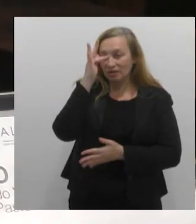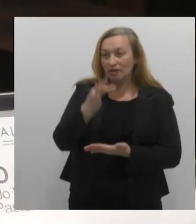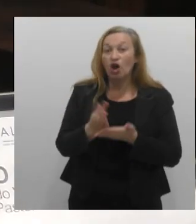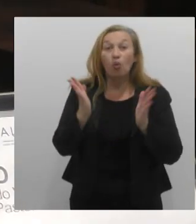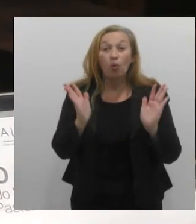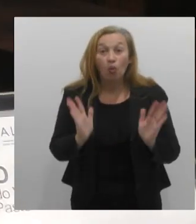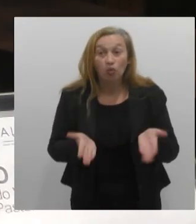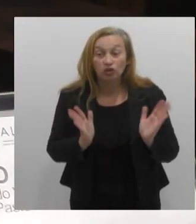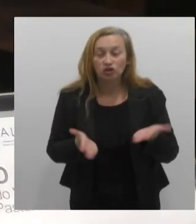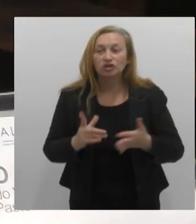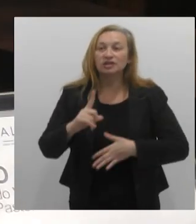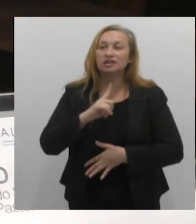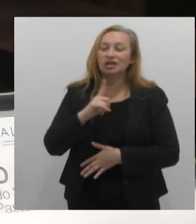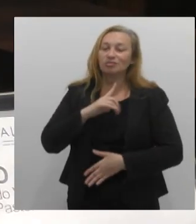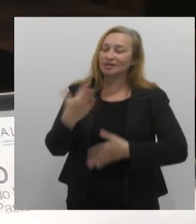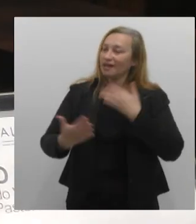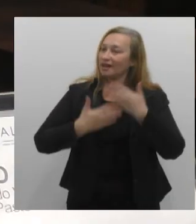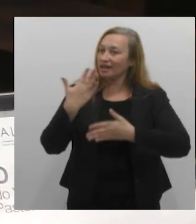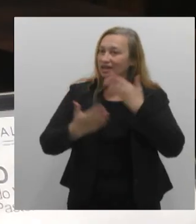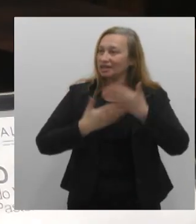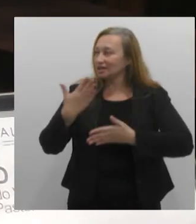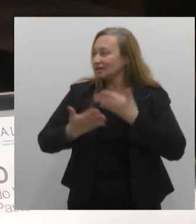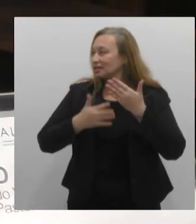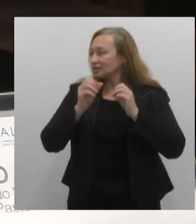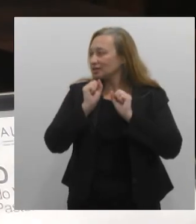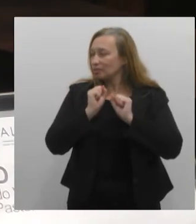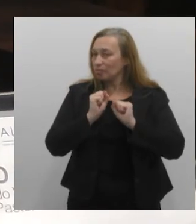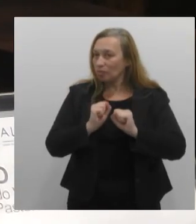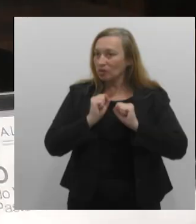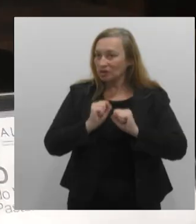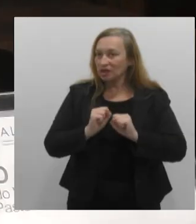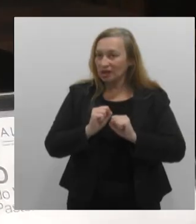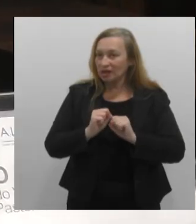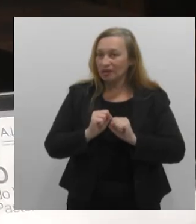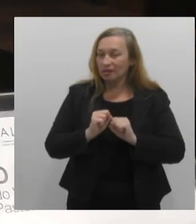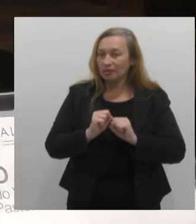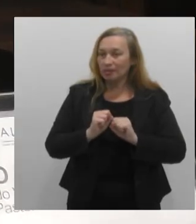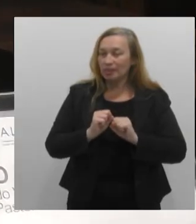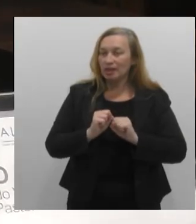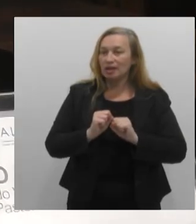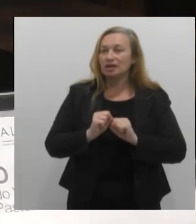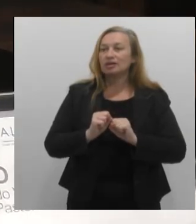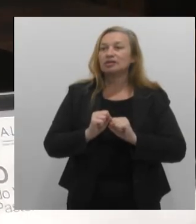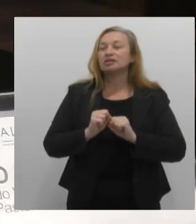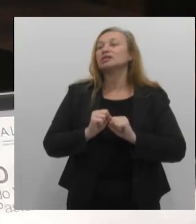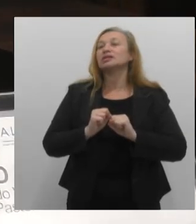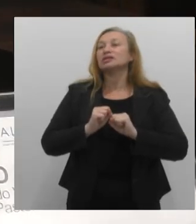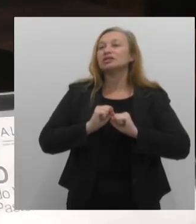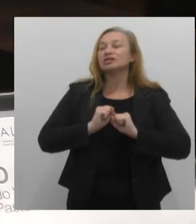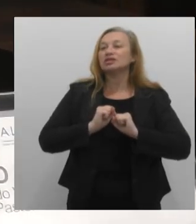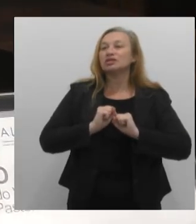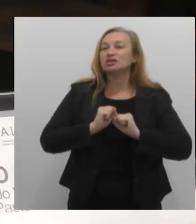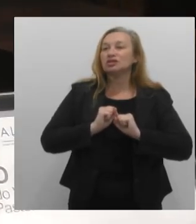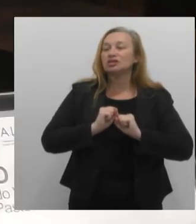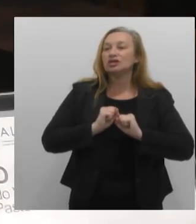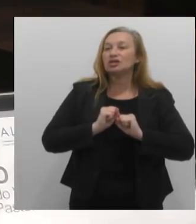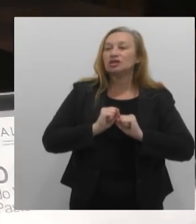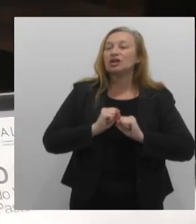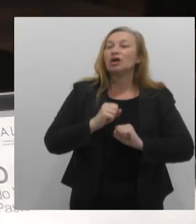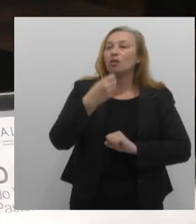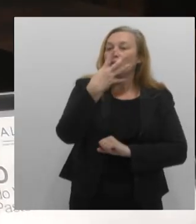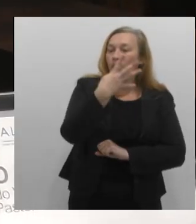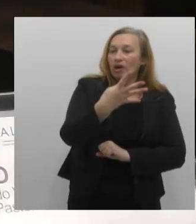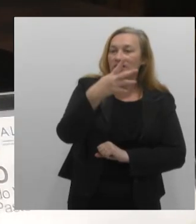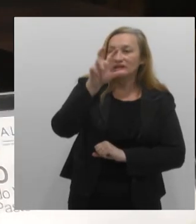Hoje temos a alegria de poder estender as comemorações jubilares dos